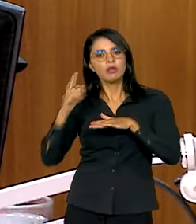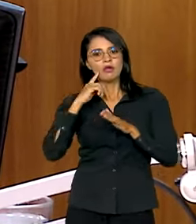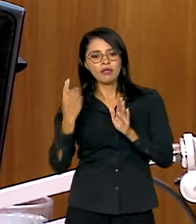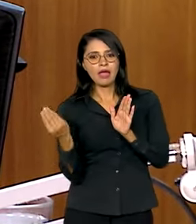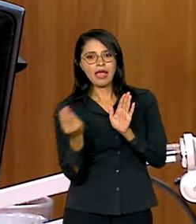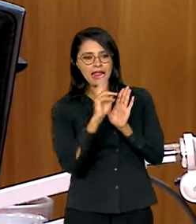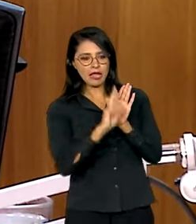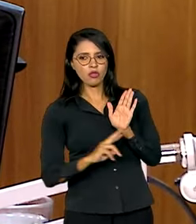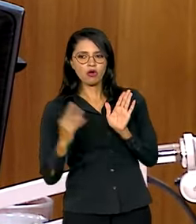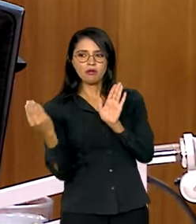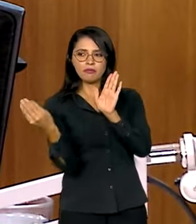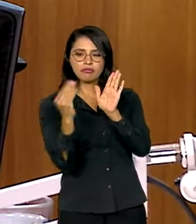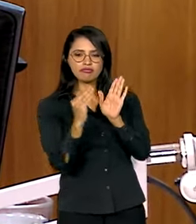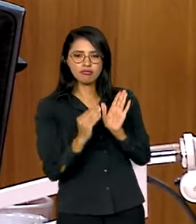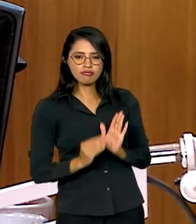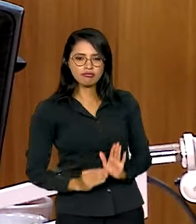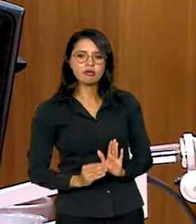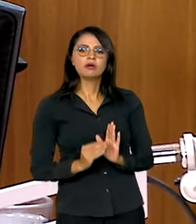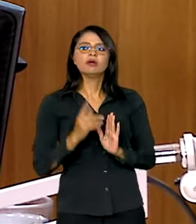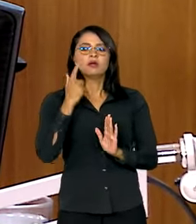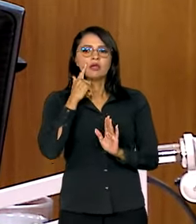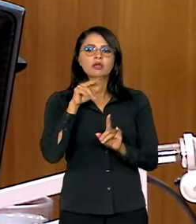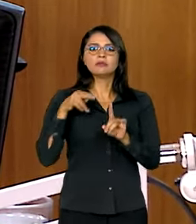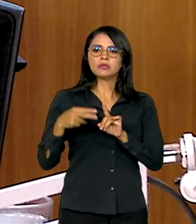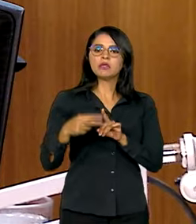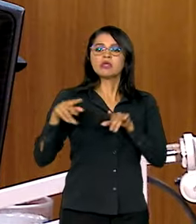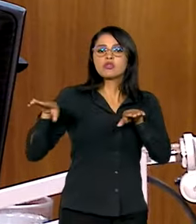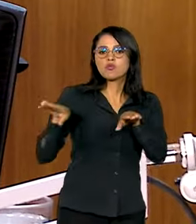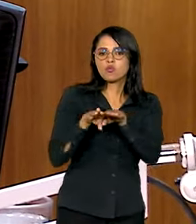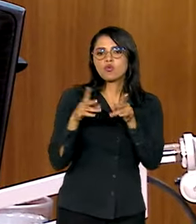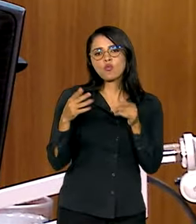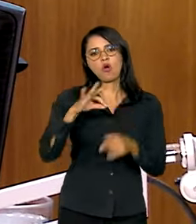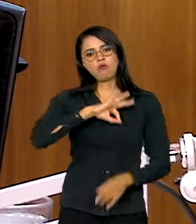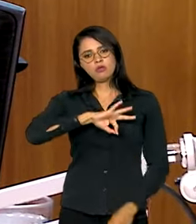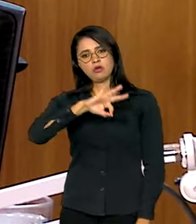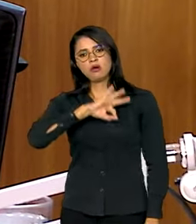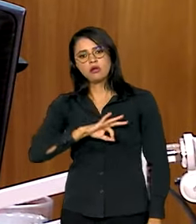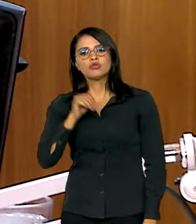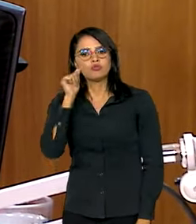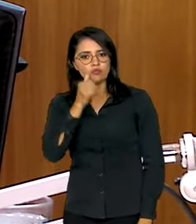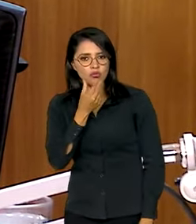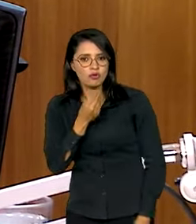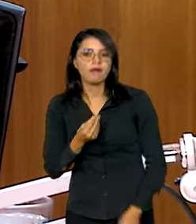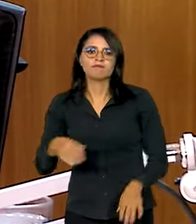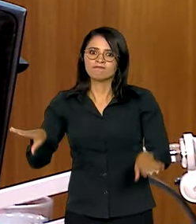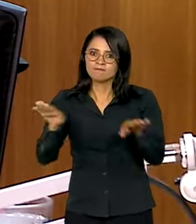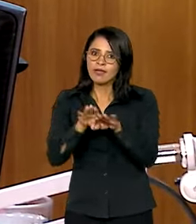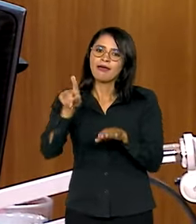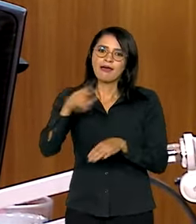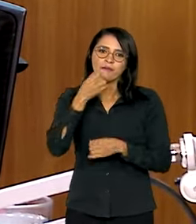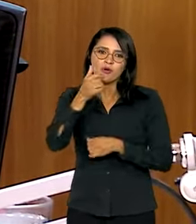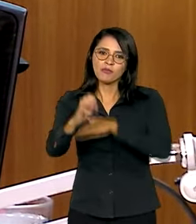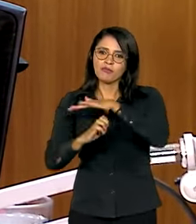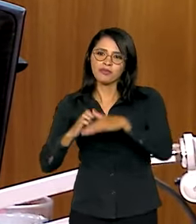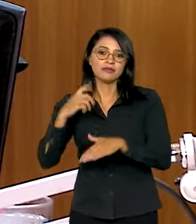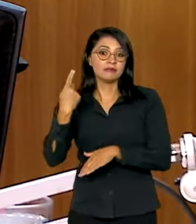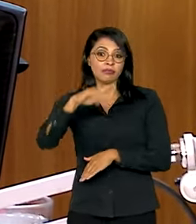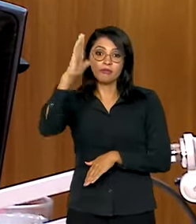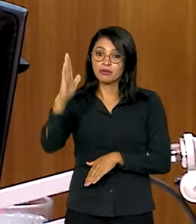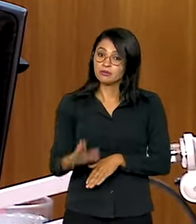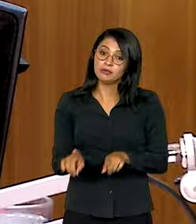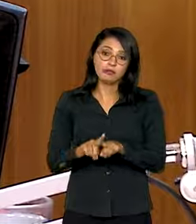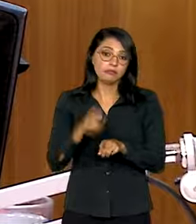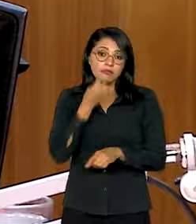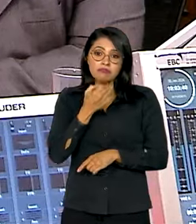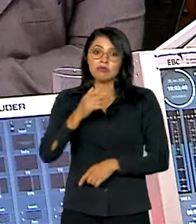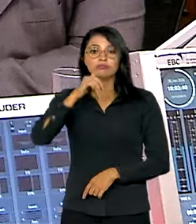o relatório e trabalhem com a perspectiva da igualdade salarial, porque é bom para a empresa, é bom para o Brasil e é bom para as